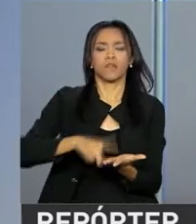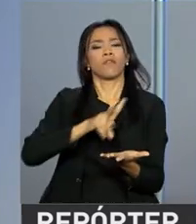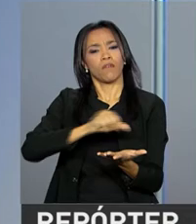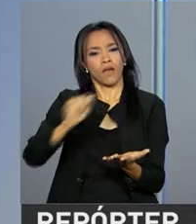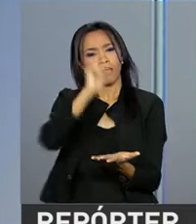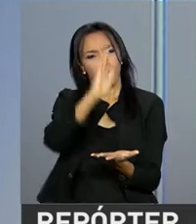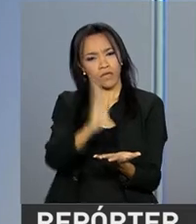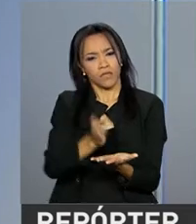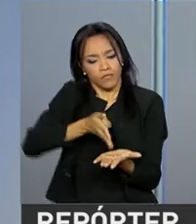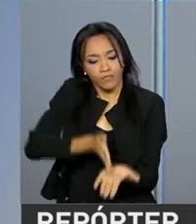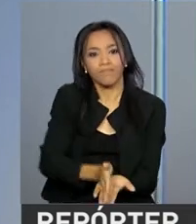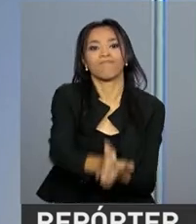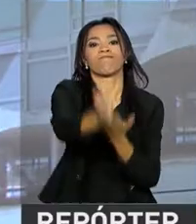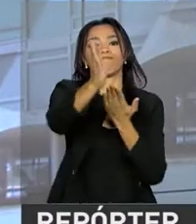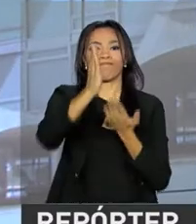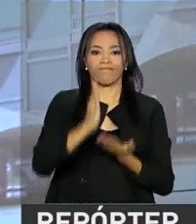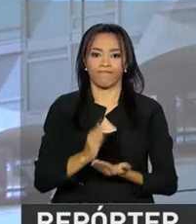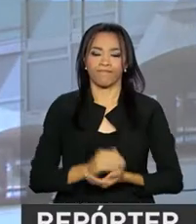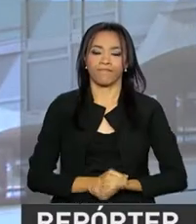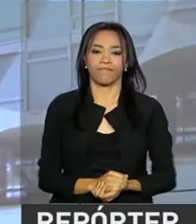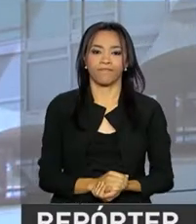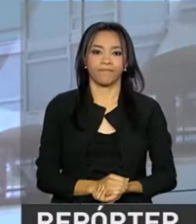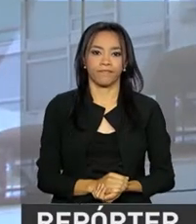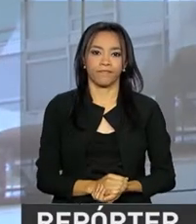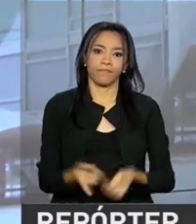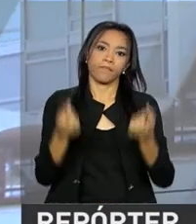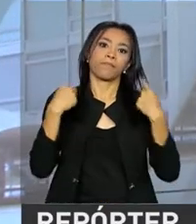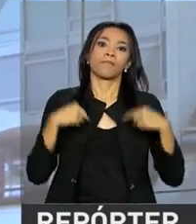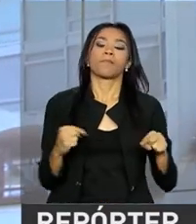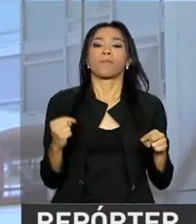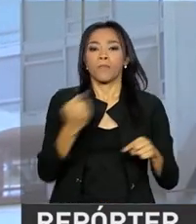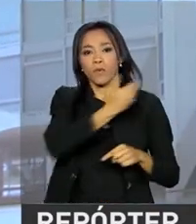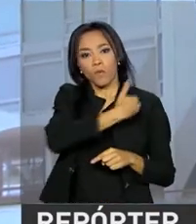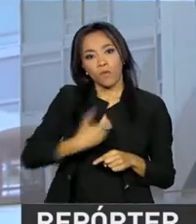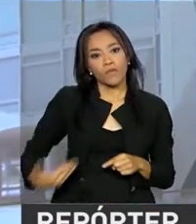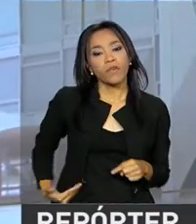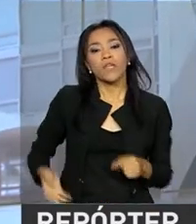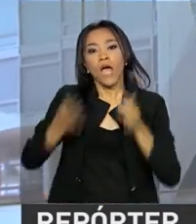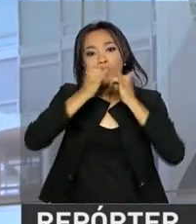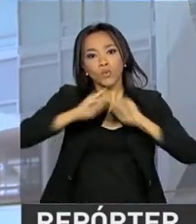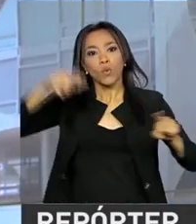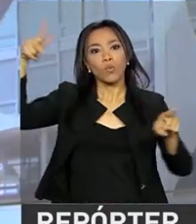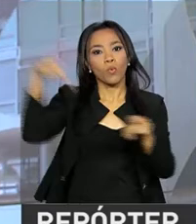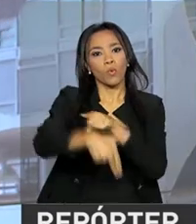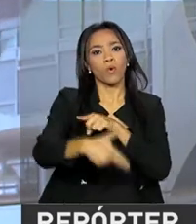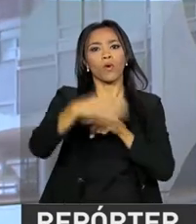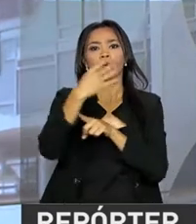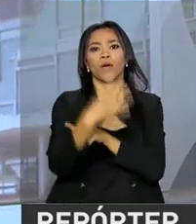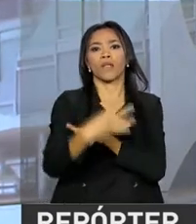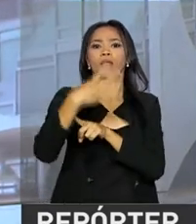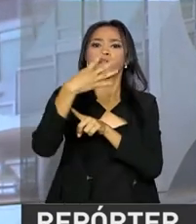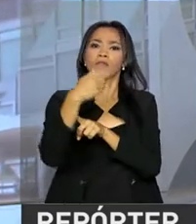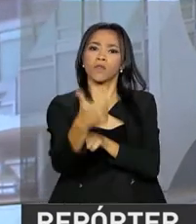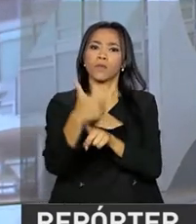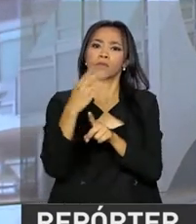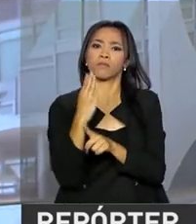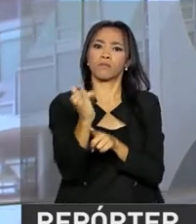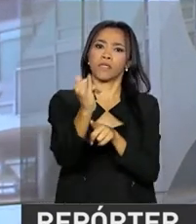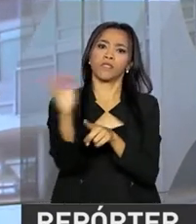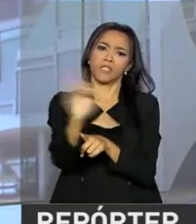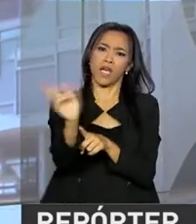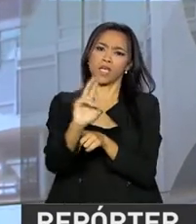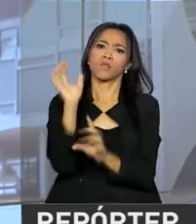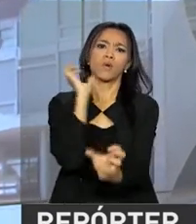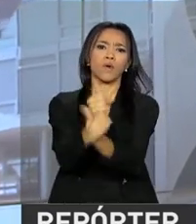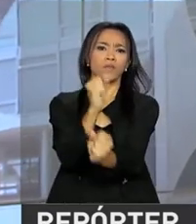do rumo certo o governo anunciou um corte de 42 bilhões de reais no